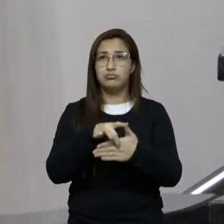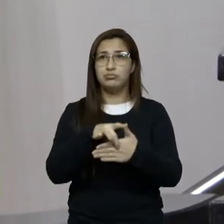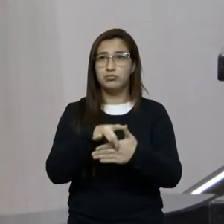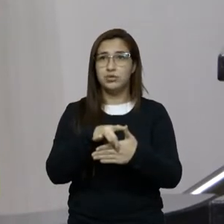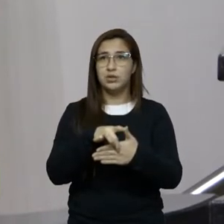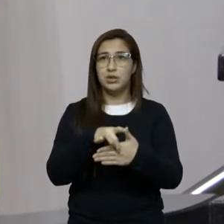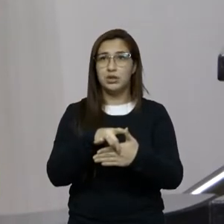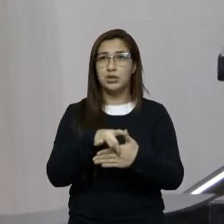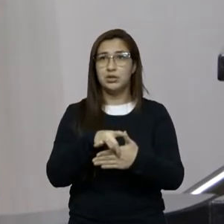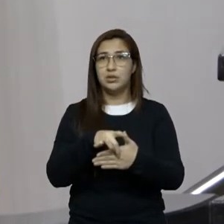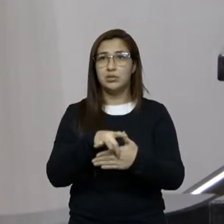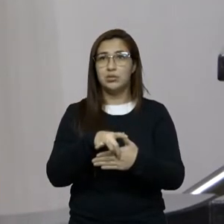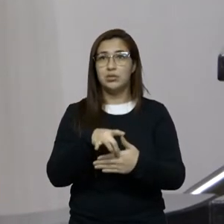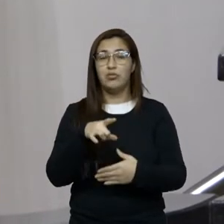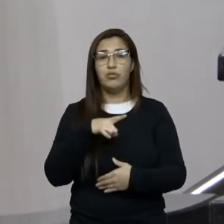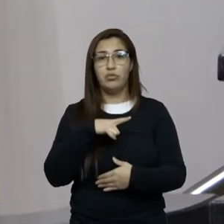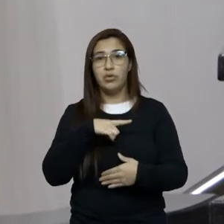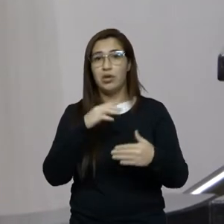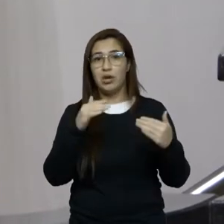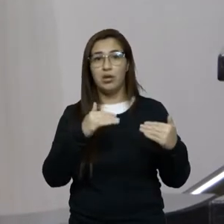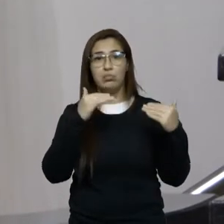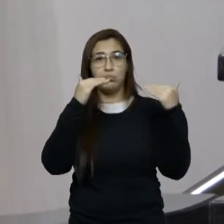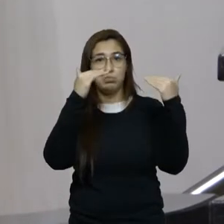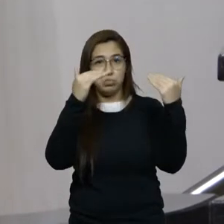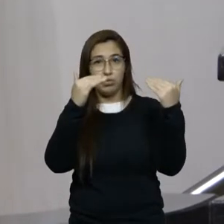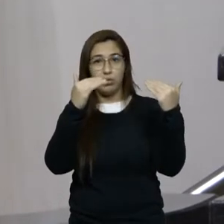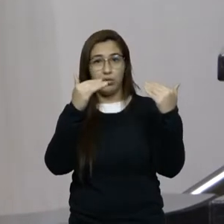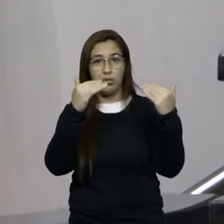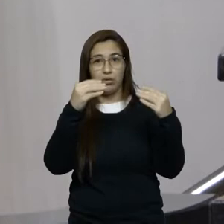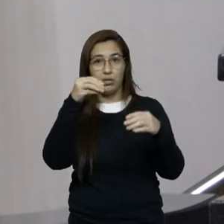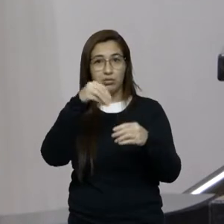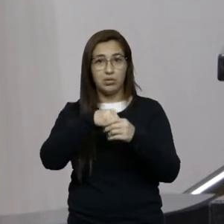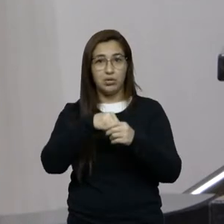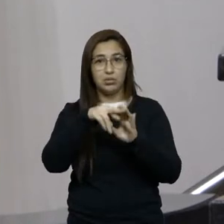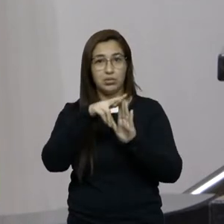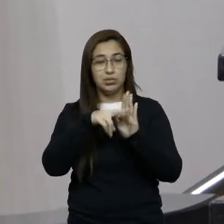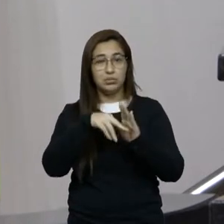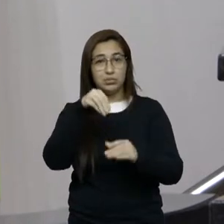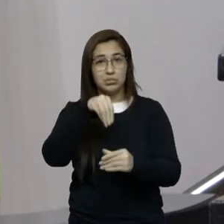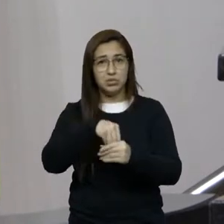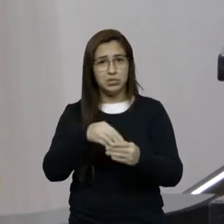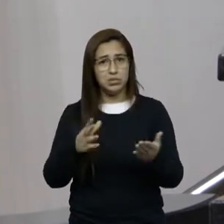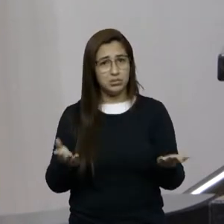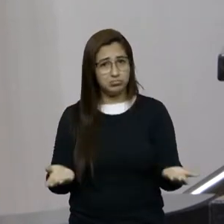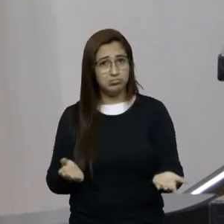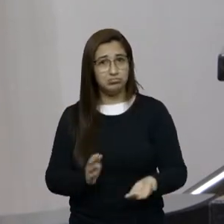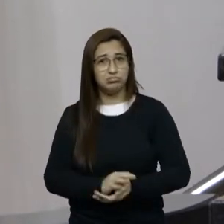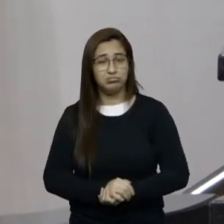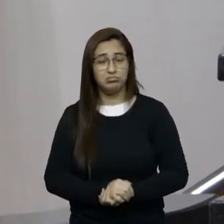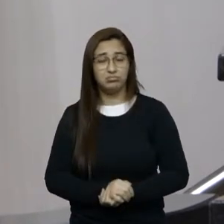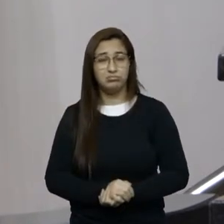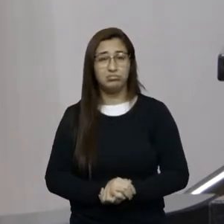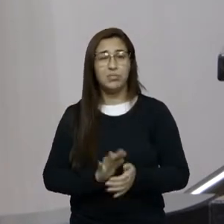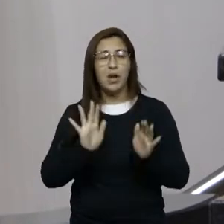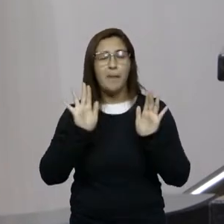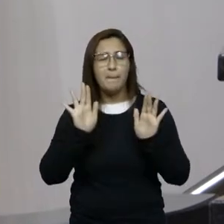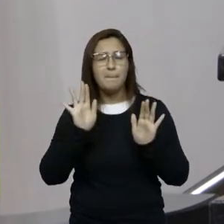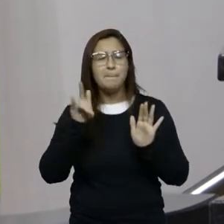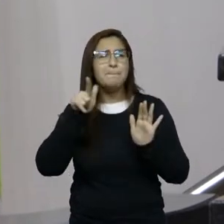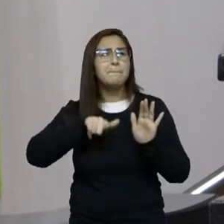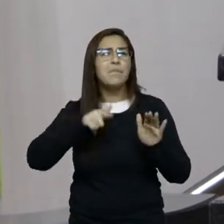e ele tem supremacia sobre o regimento interno a máscara aqui antes de entrar com mais profundidade